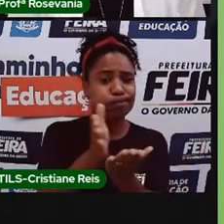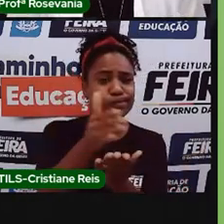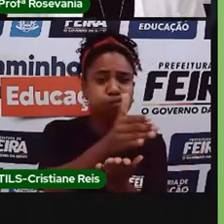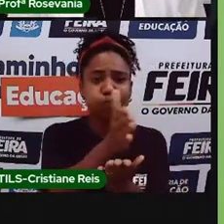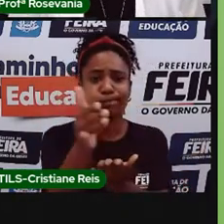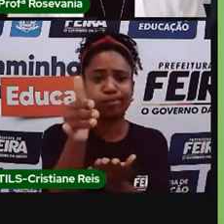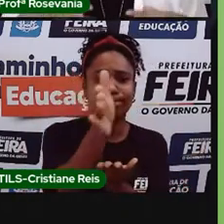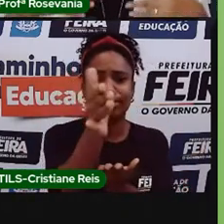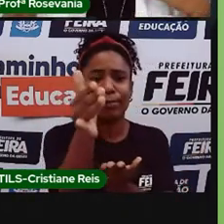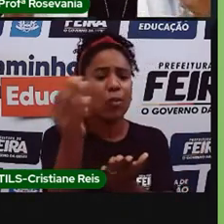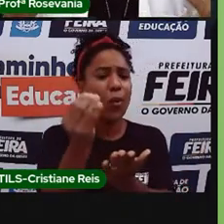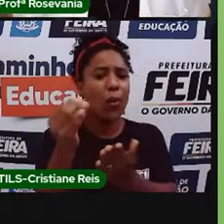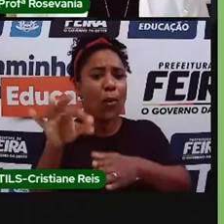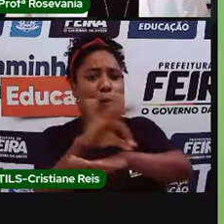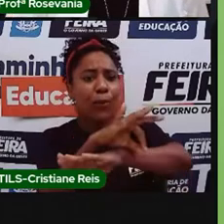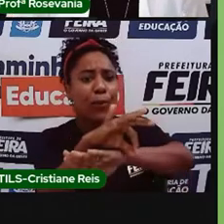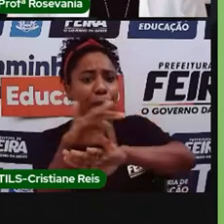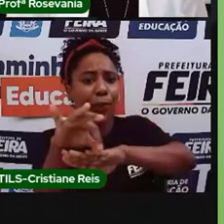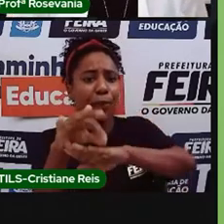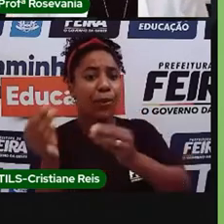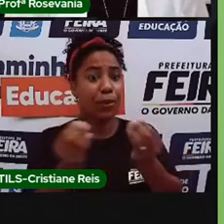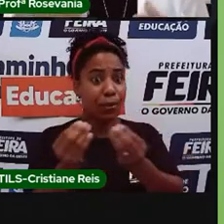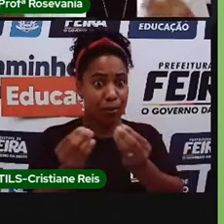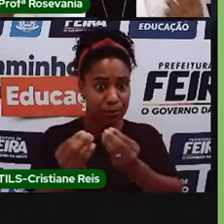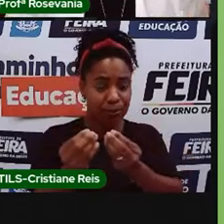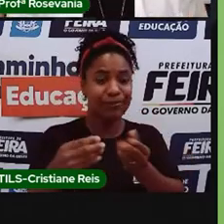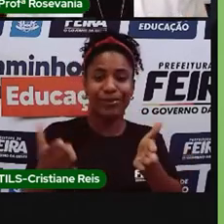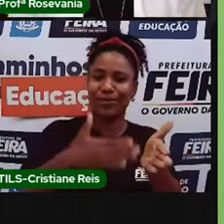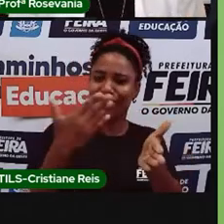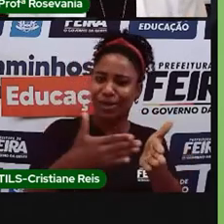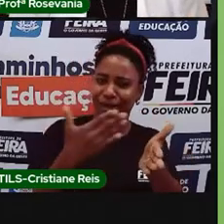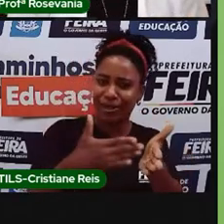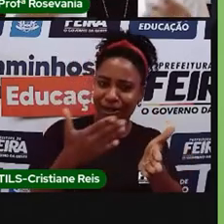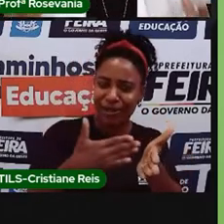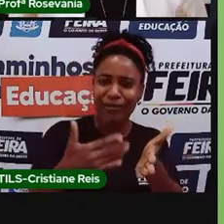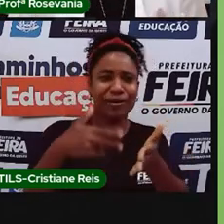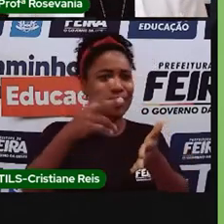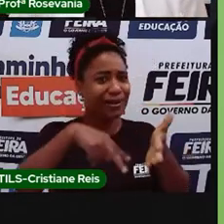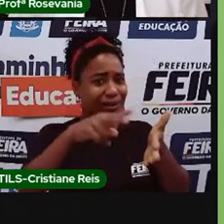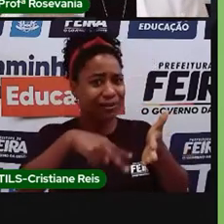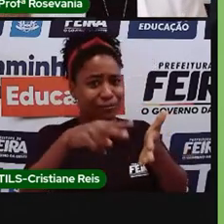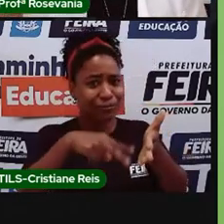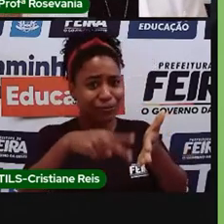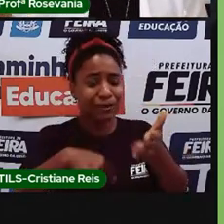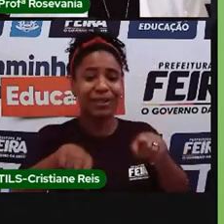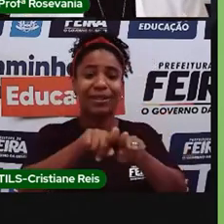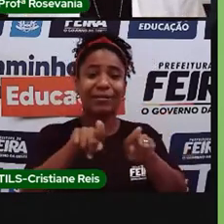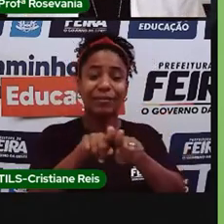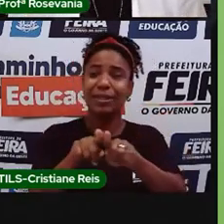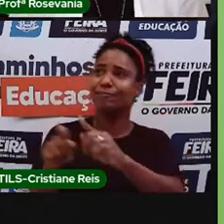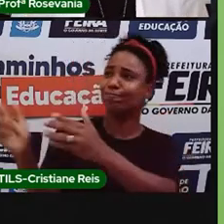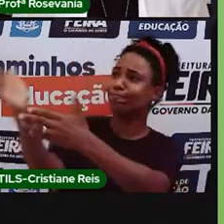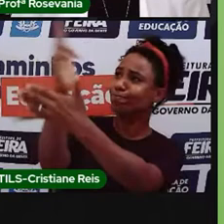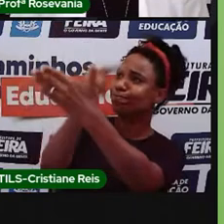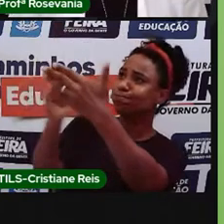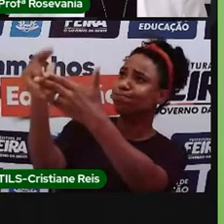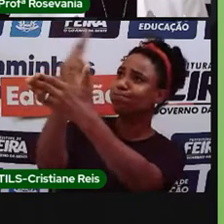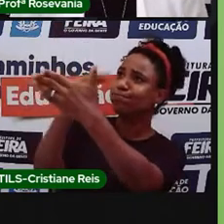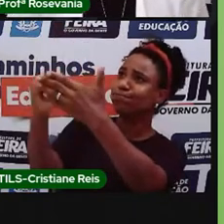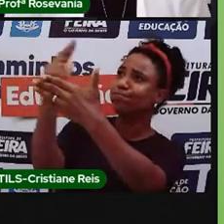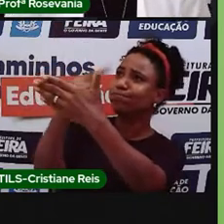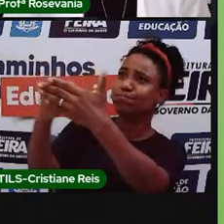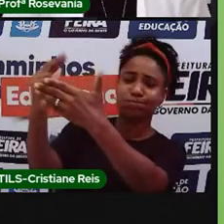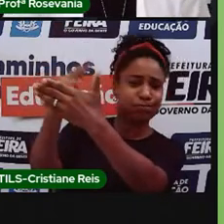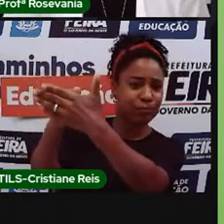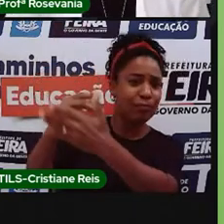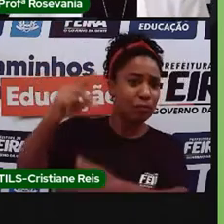muito isso na literatura. A gente observa isso nas pinturas rupestres, observa isso em achados arqueológicos. Então,